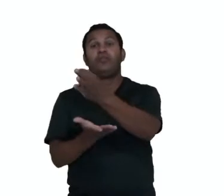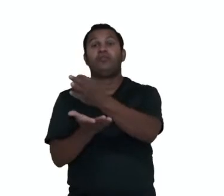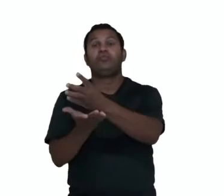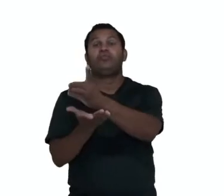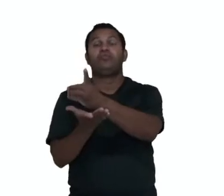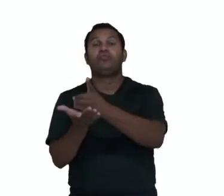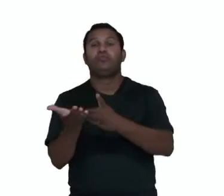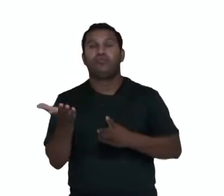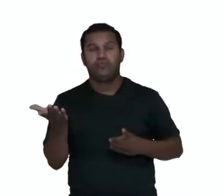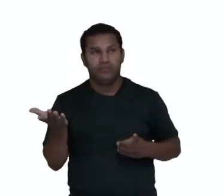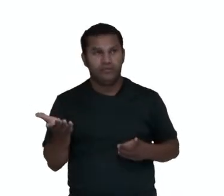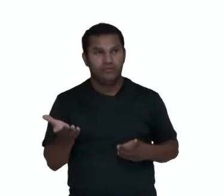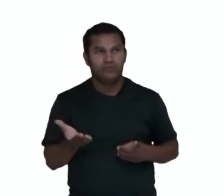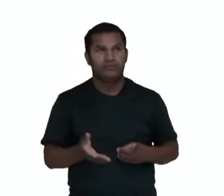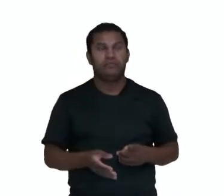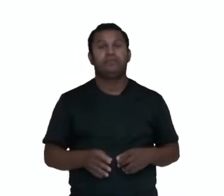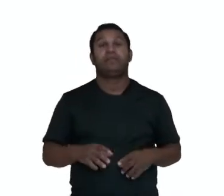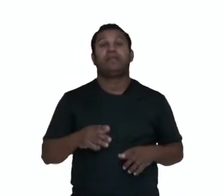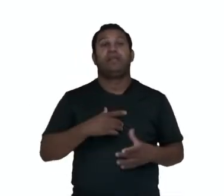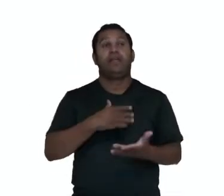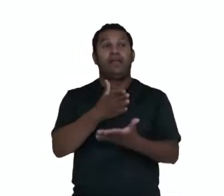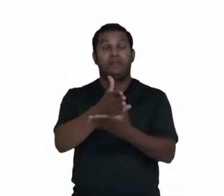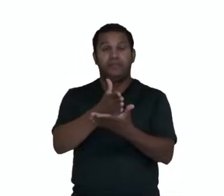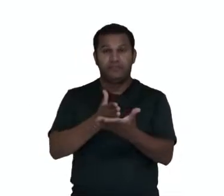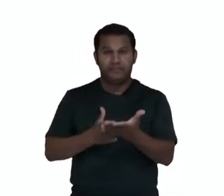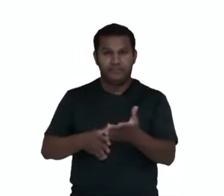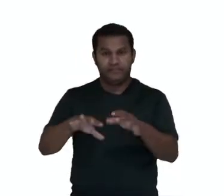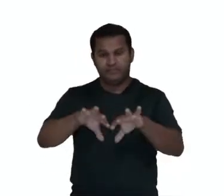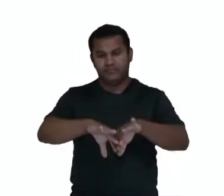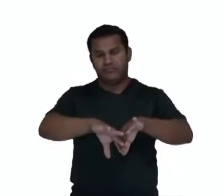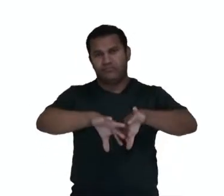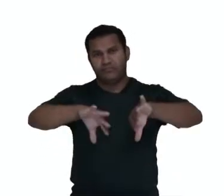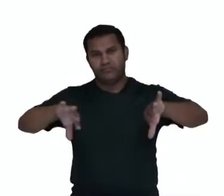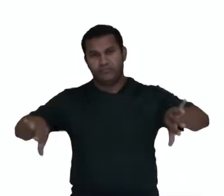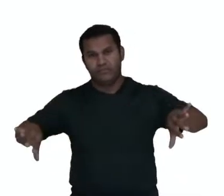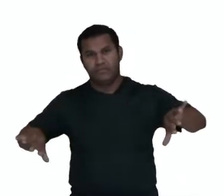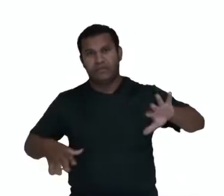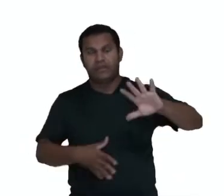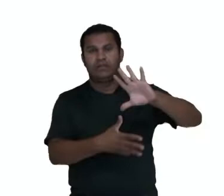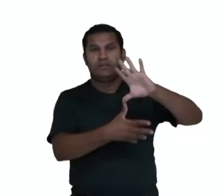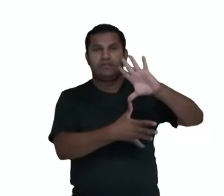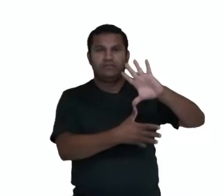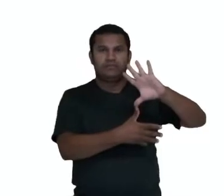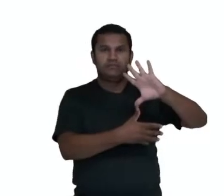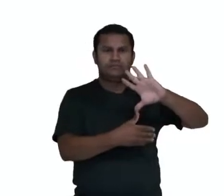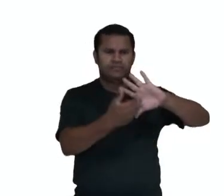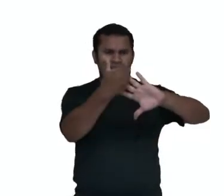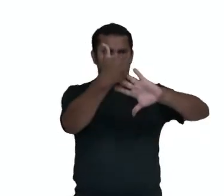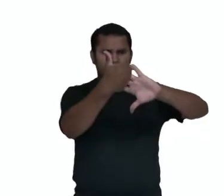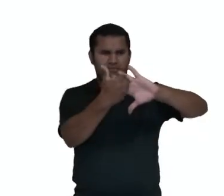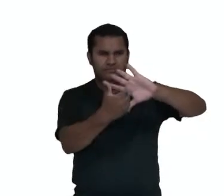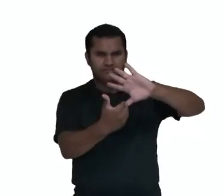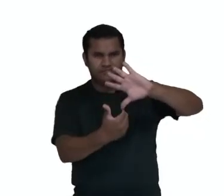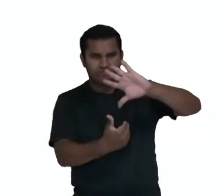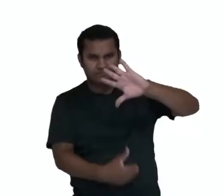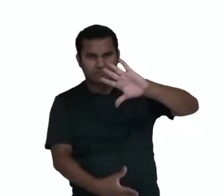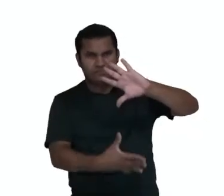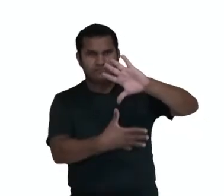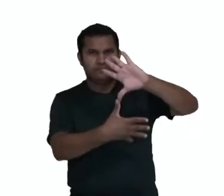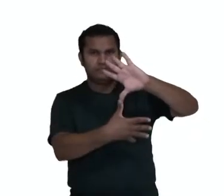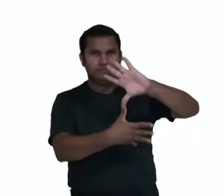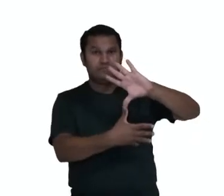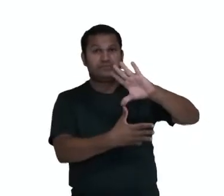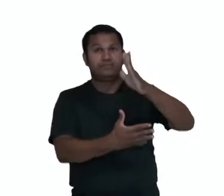vão iniciar a conquista das terras americanas pelas ilhas caribenhas. Quando eles observavam os